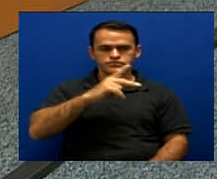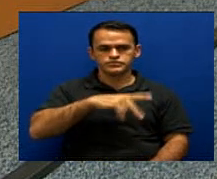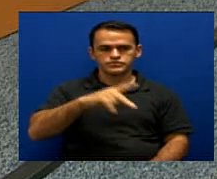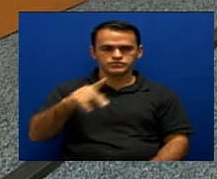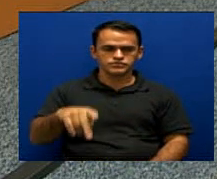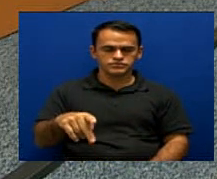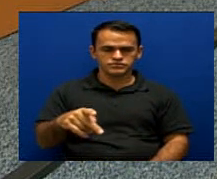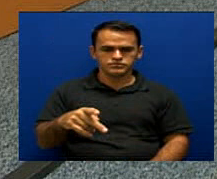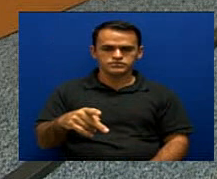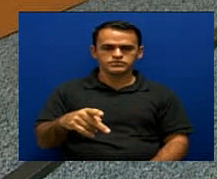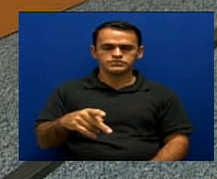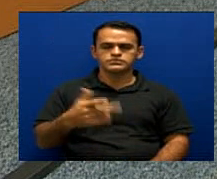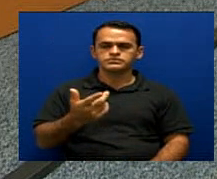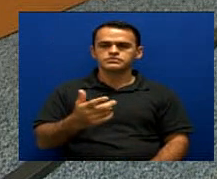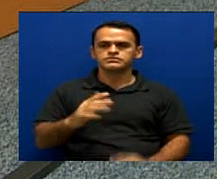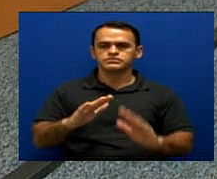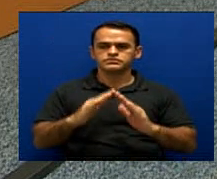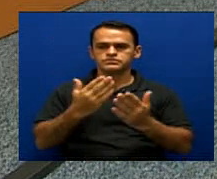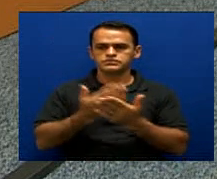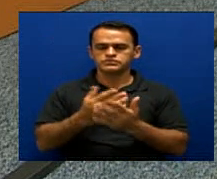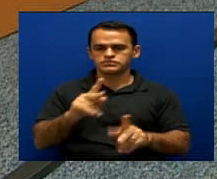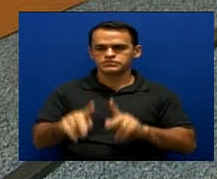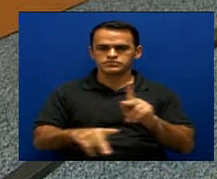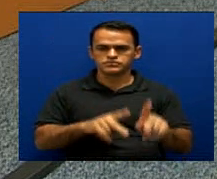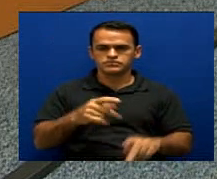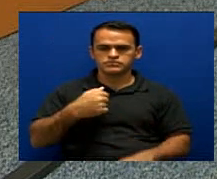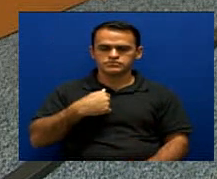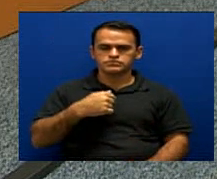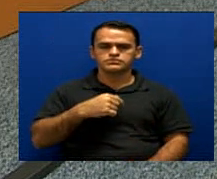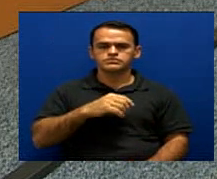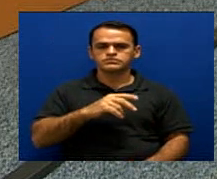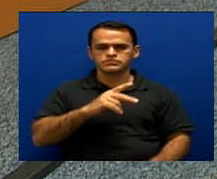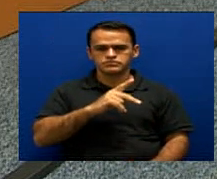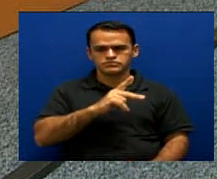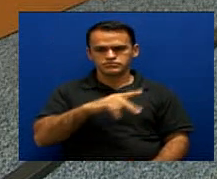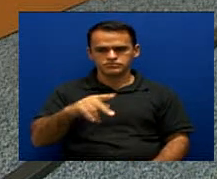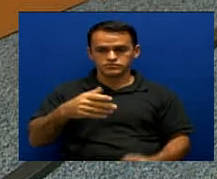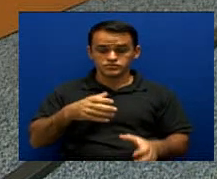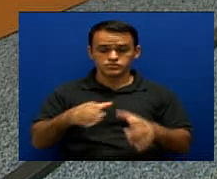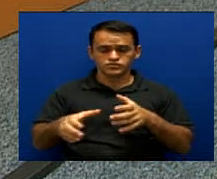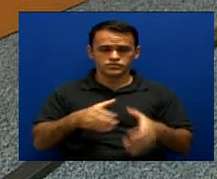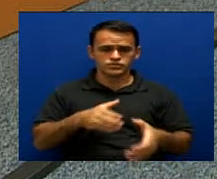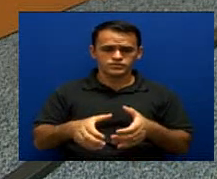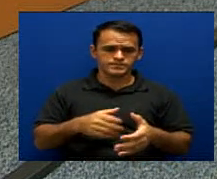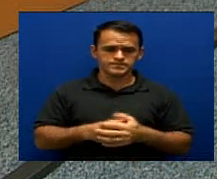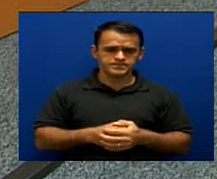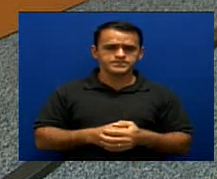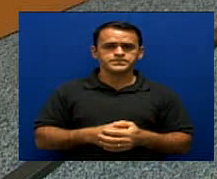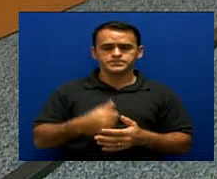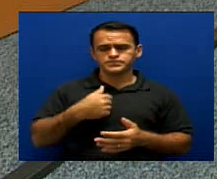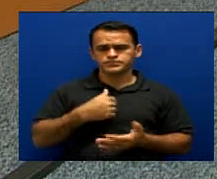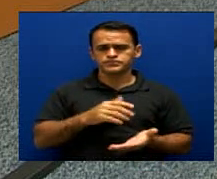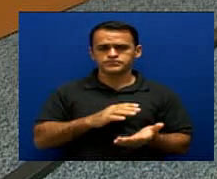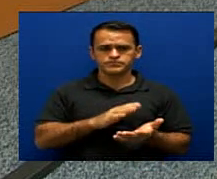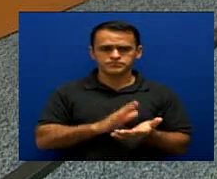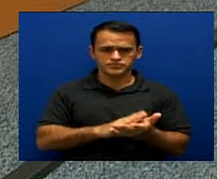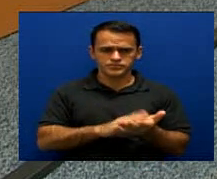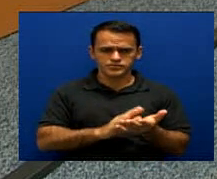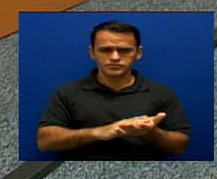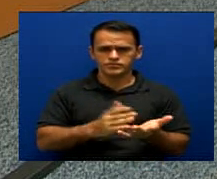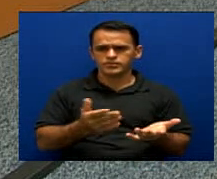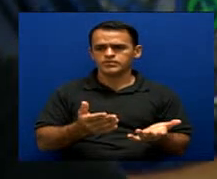da rede pública e atua na área da educação onde sou concursada quero parabenizar a audiência